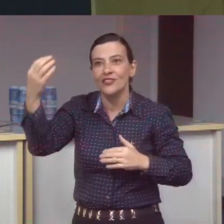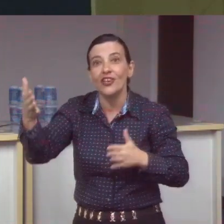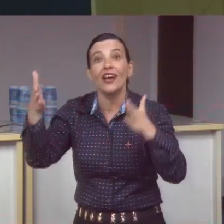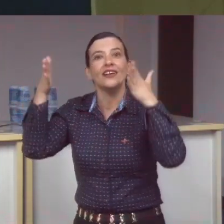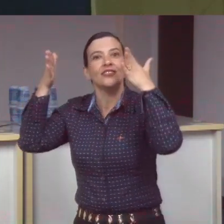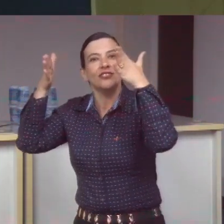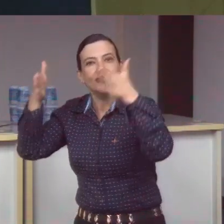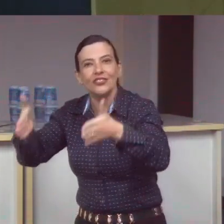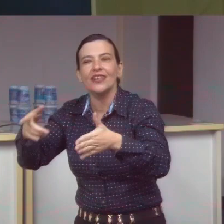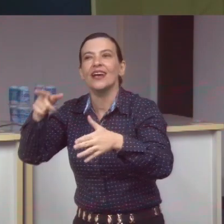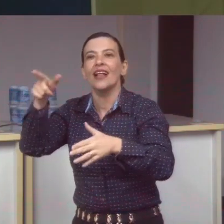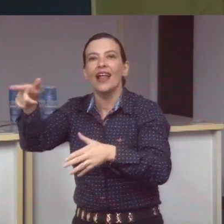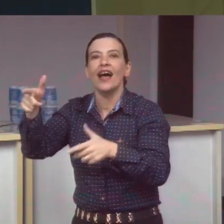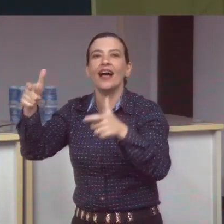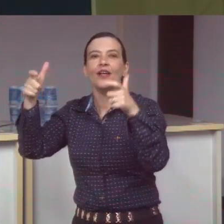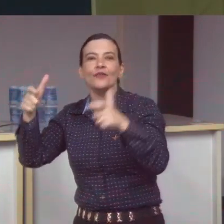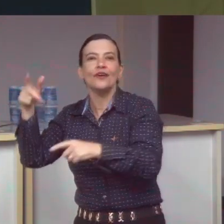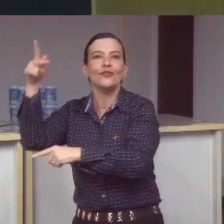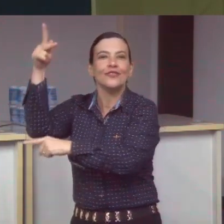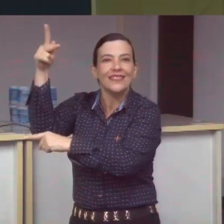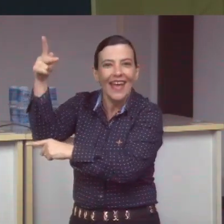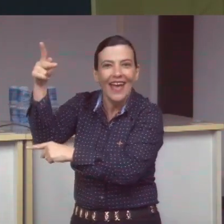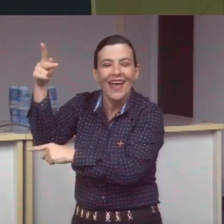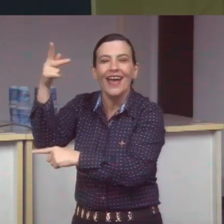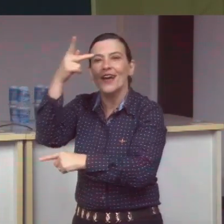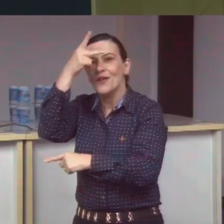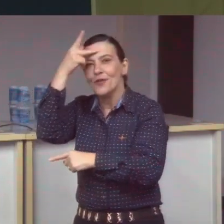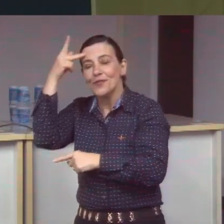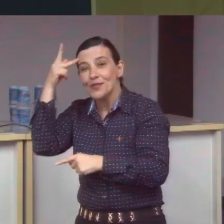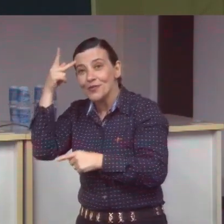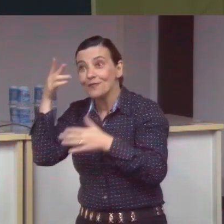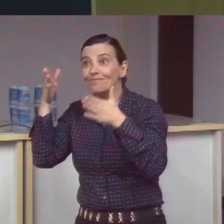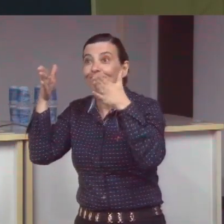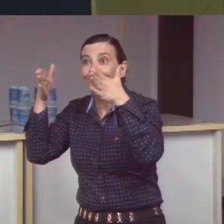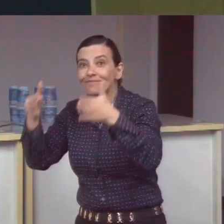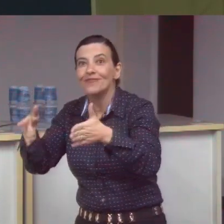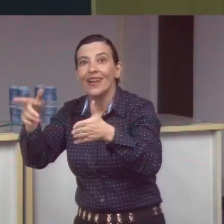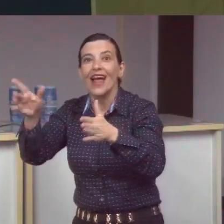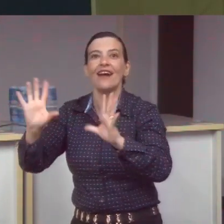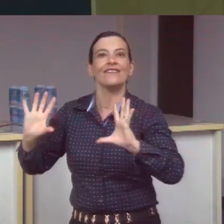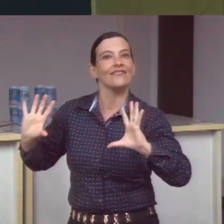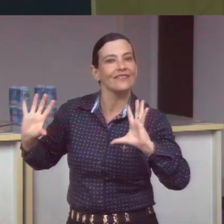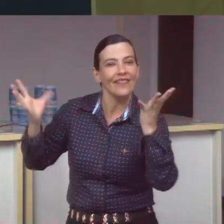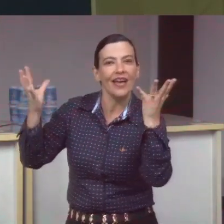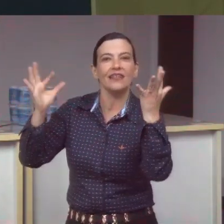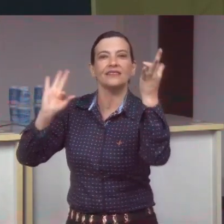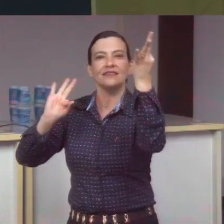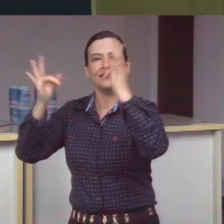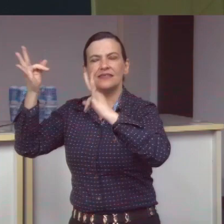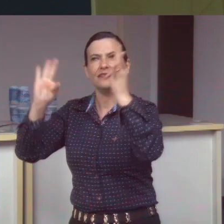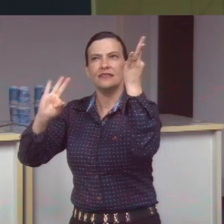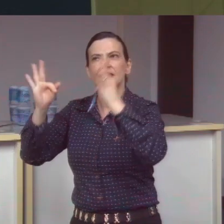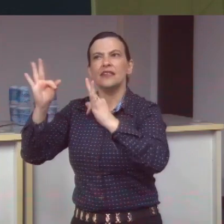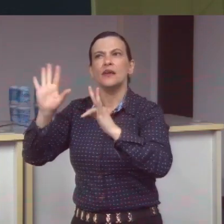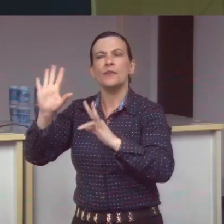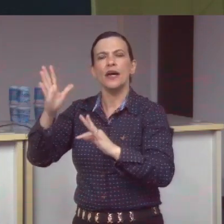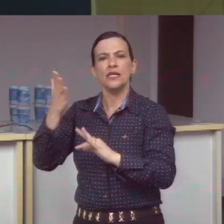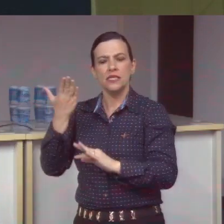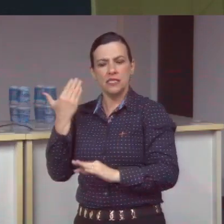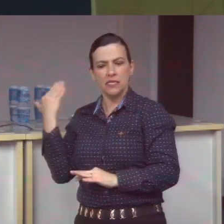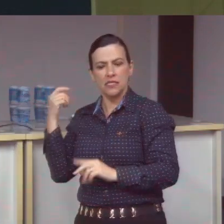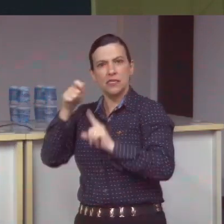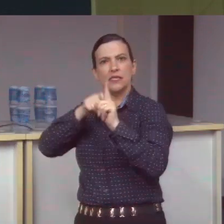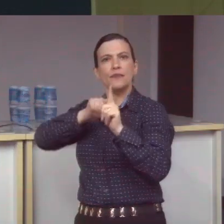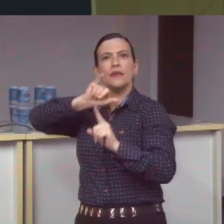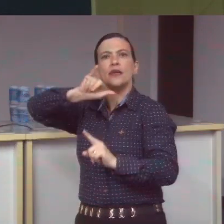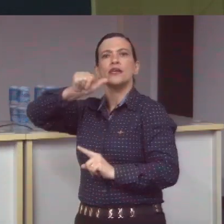que tem as pousadas, vive daquilo. Né? Só que o carnaval daquele ano, e isso aconteceu em janeiro, né? O carnaval